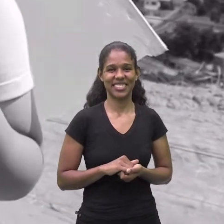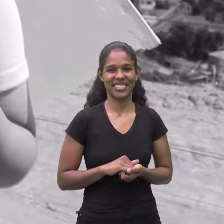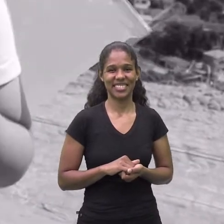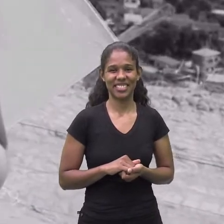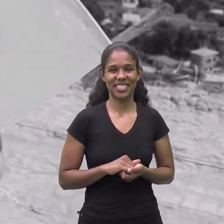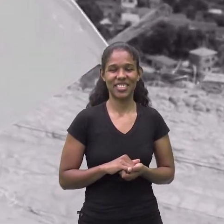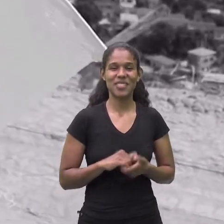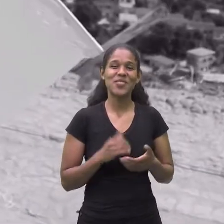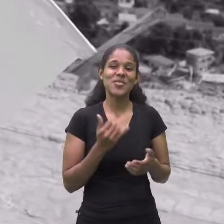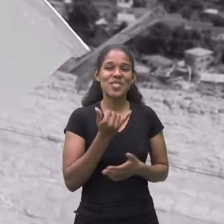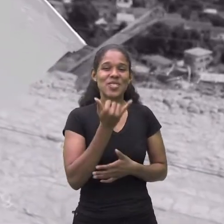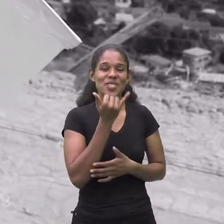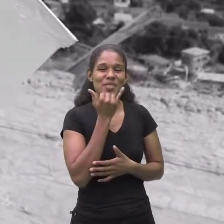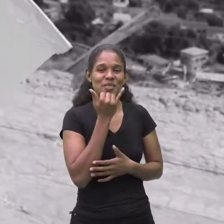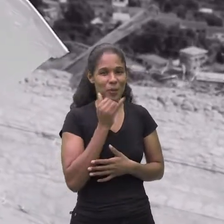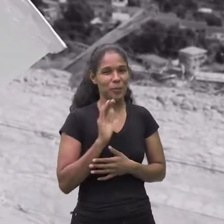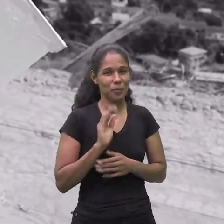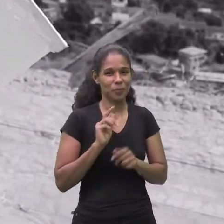Uma tentativa de soltar. Oi, gente, peraí.